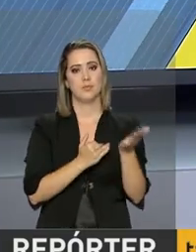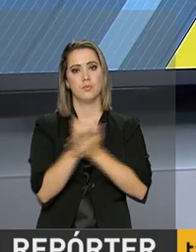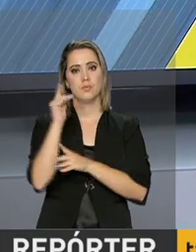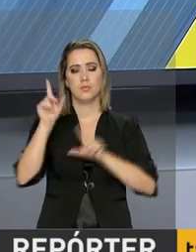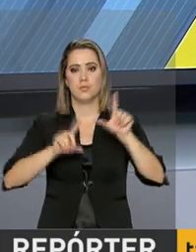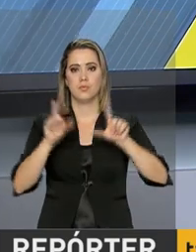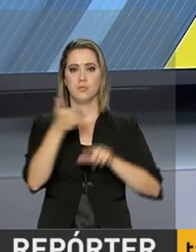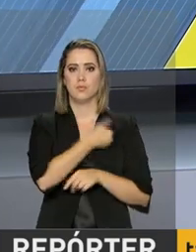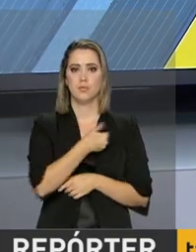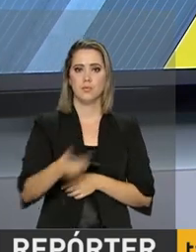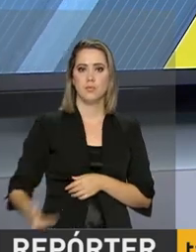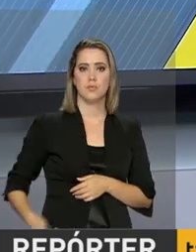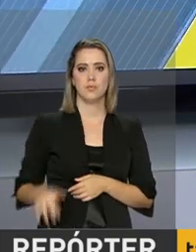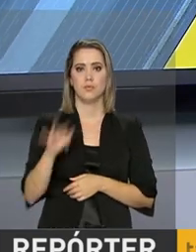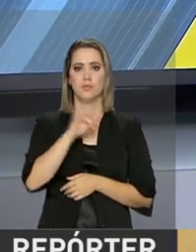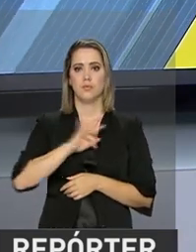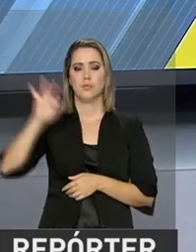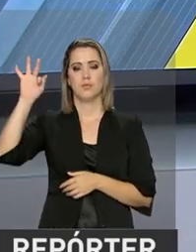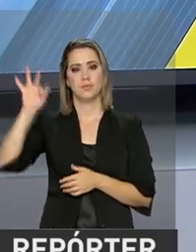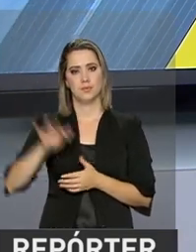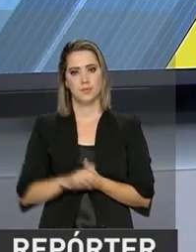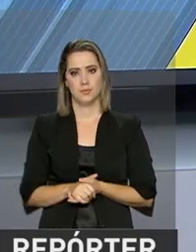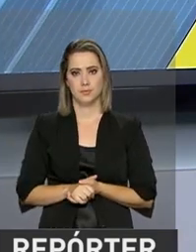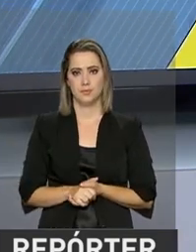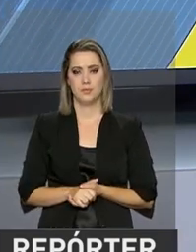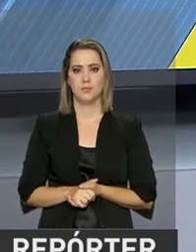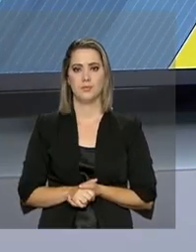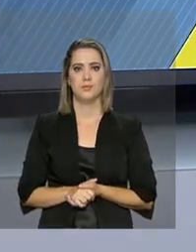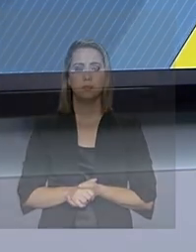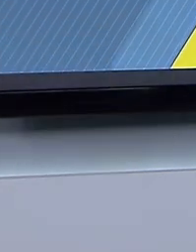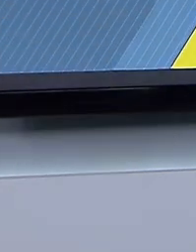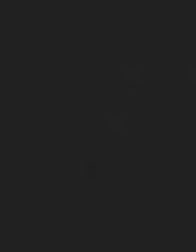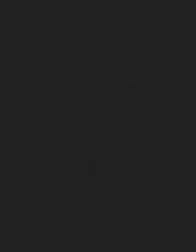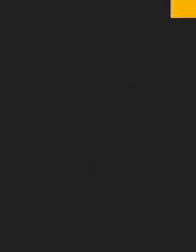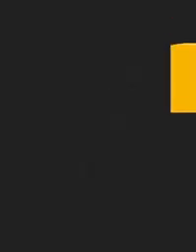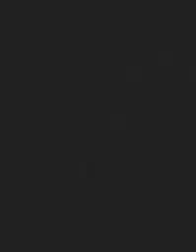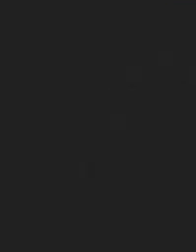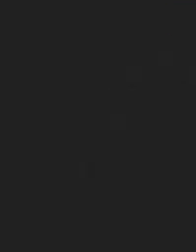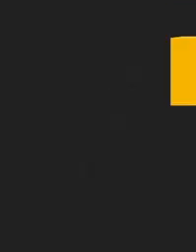Continue com a gente aqui na NBR, a TV do governo federal.